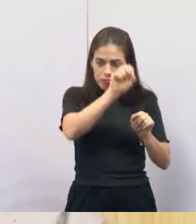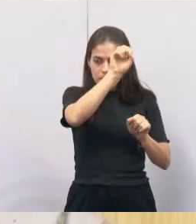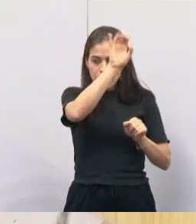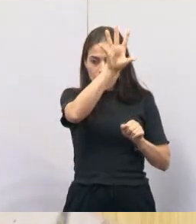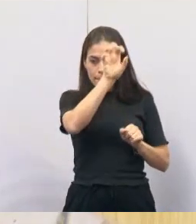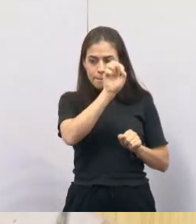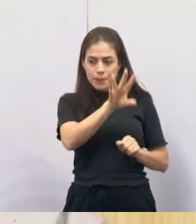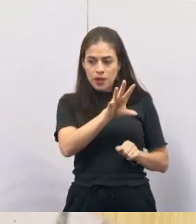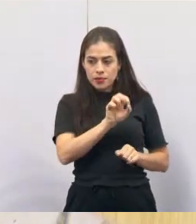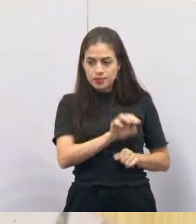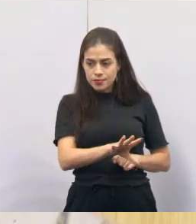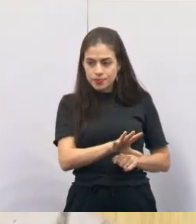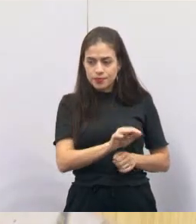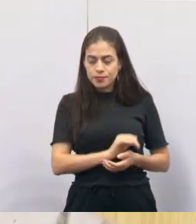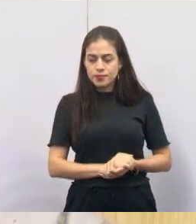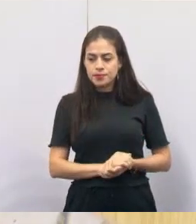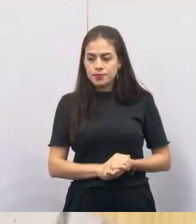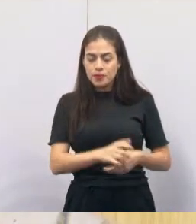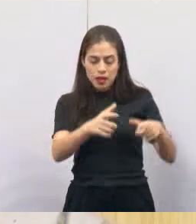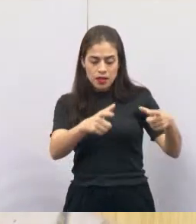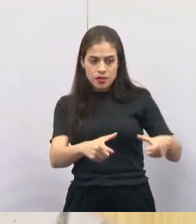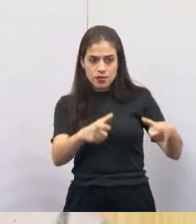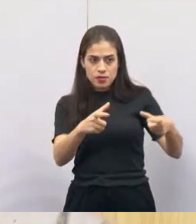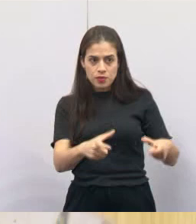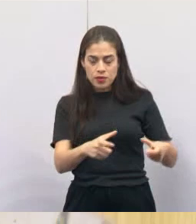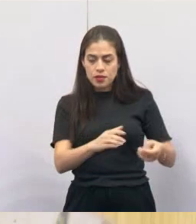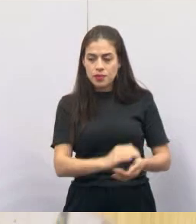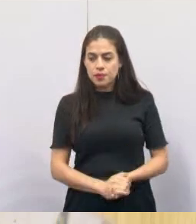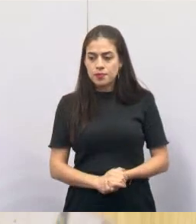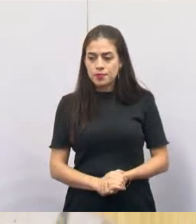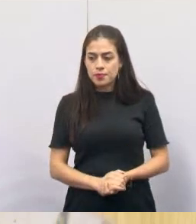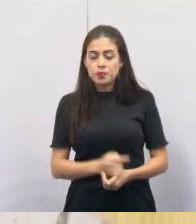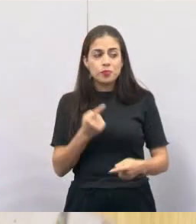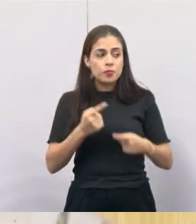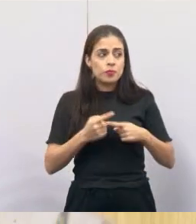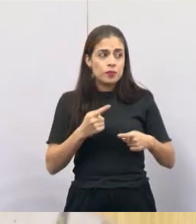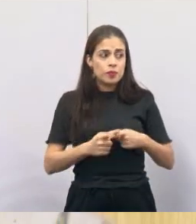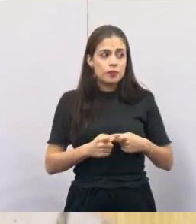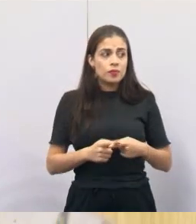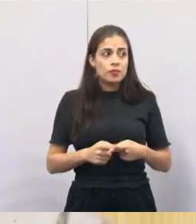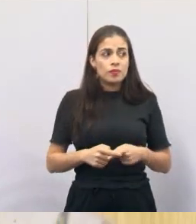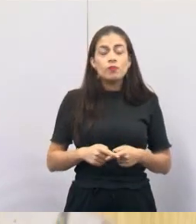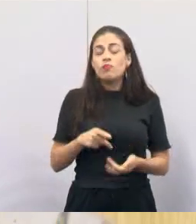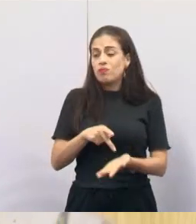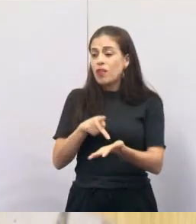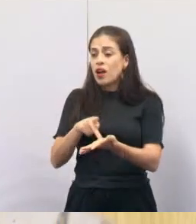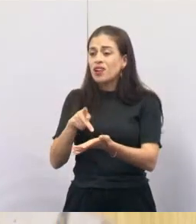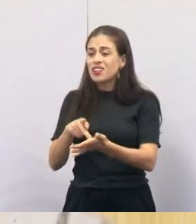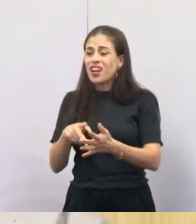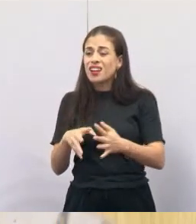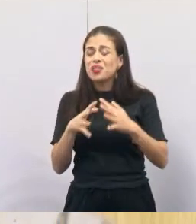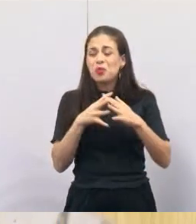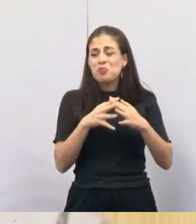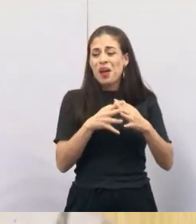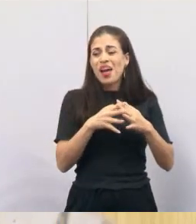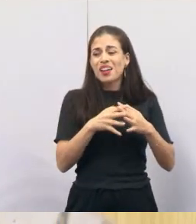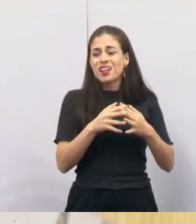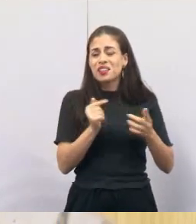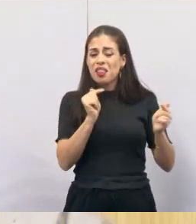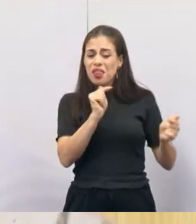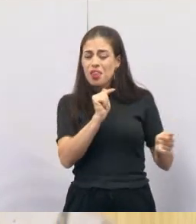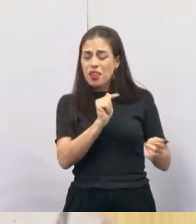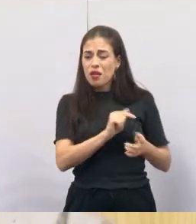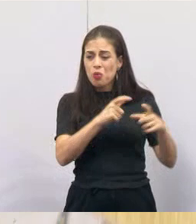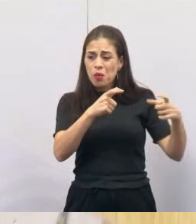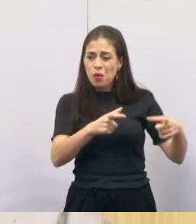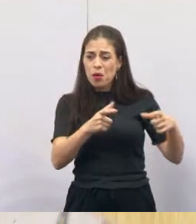um semáforo nessa localidade, vereador, porque realmente é uma situação complicada que